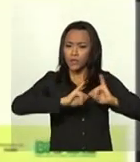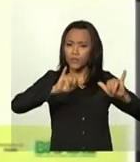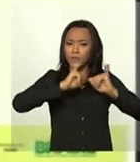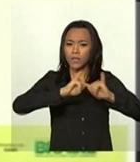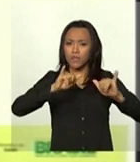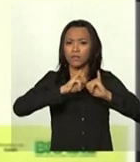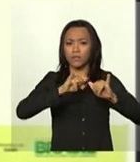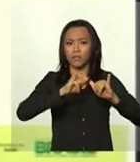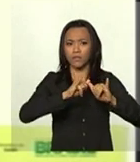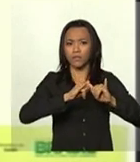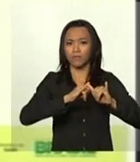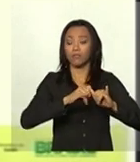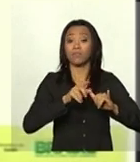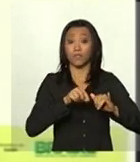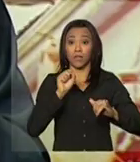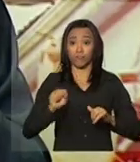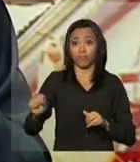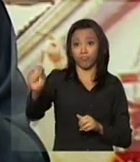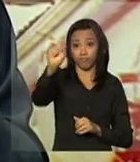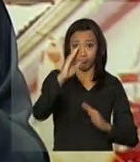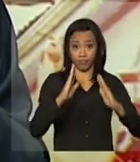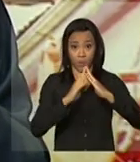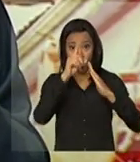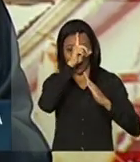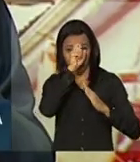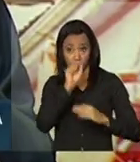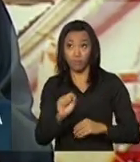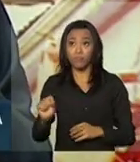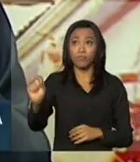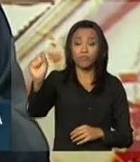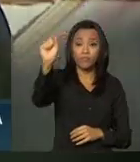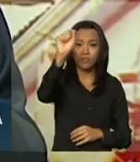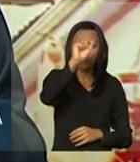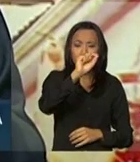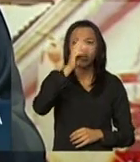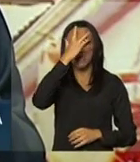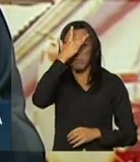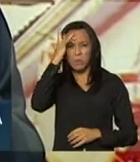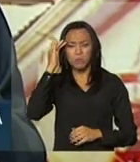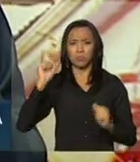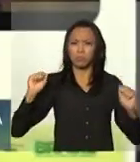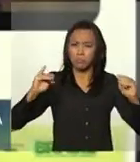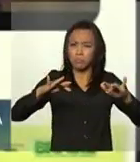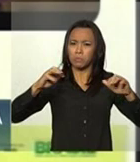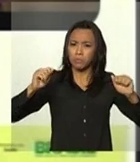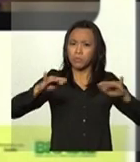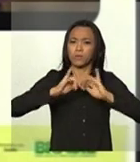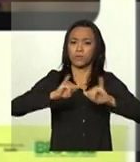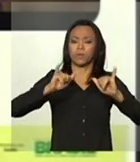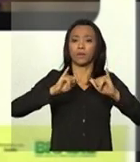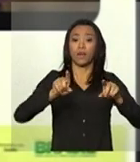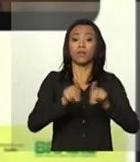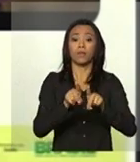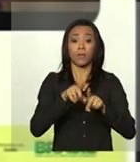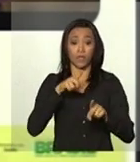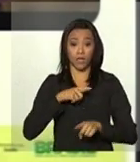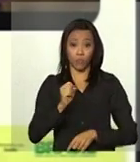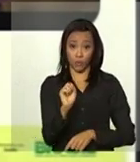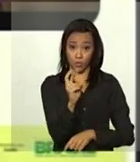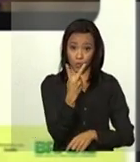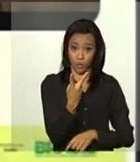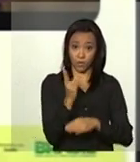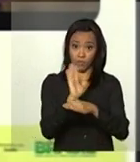ampla, né, em unidades de saúde, em locais de concentração de pessoas. Pode passar. E aí a gente tem os dois